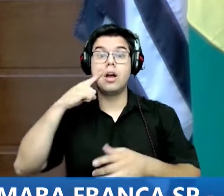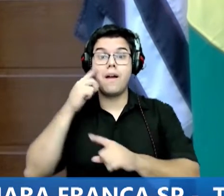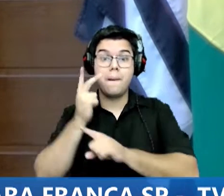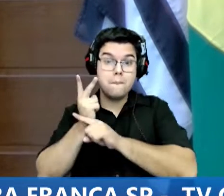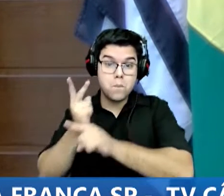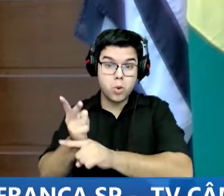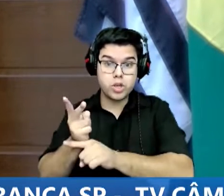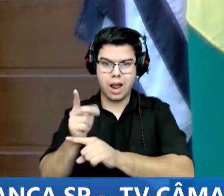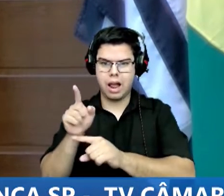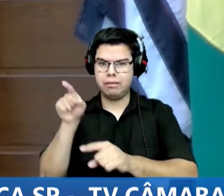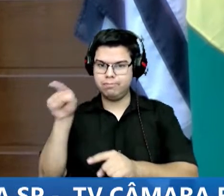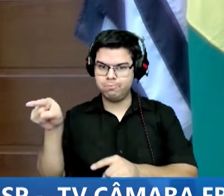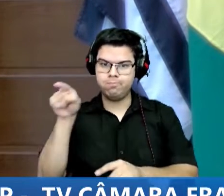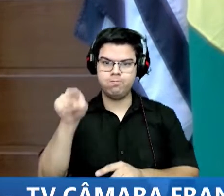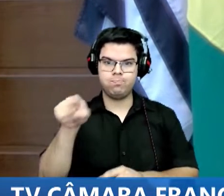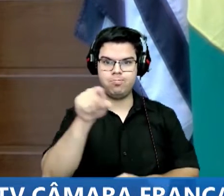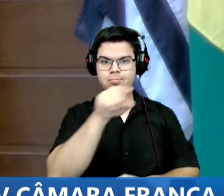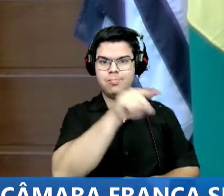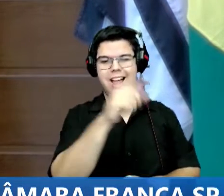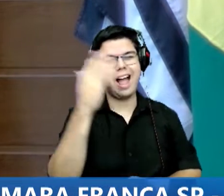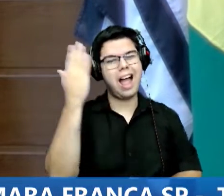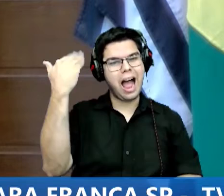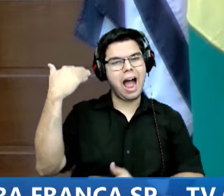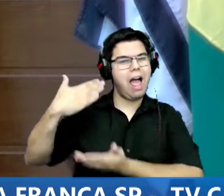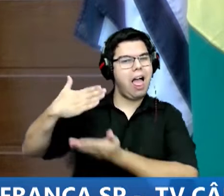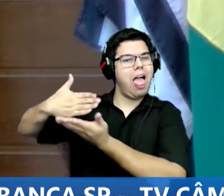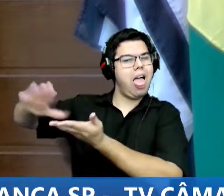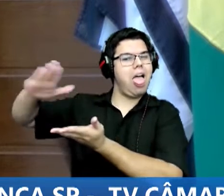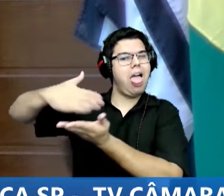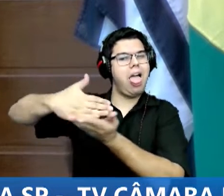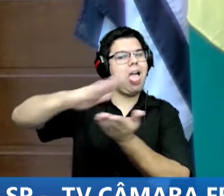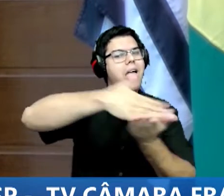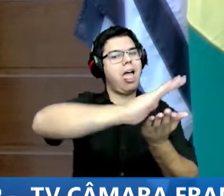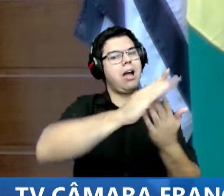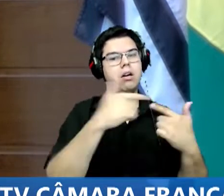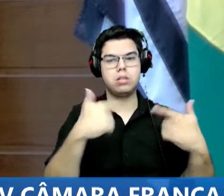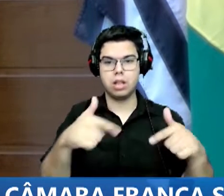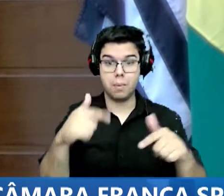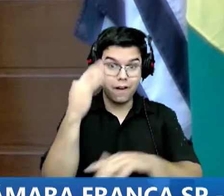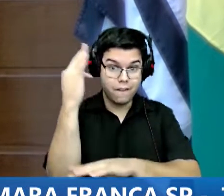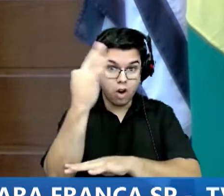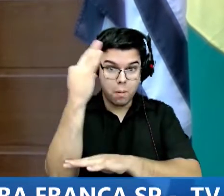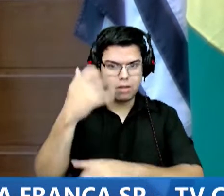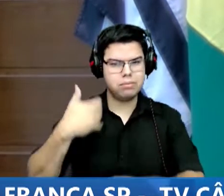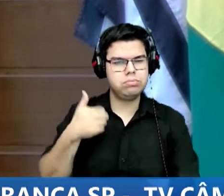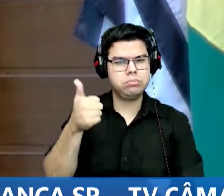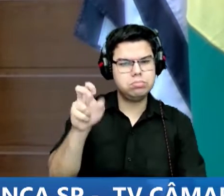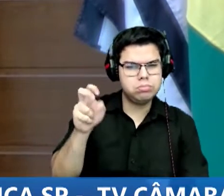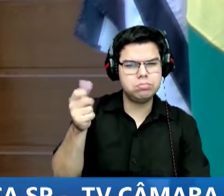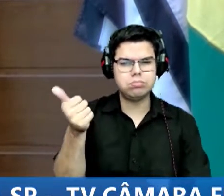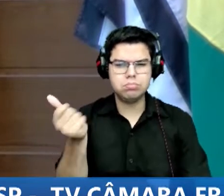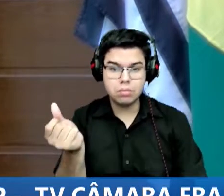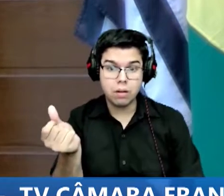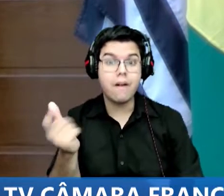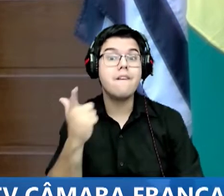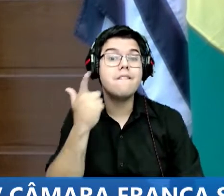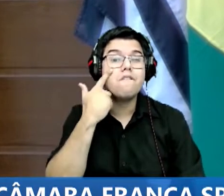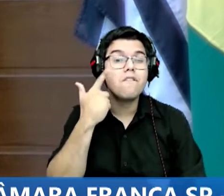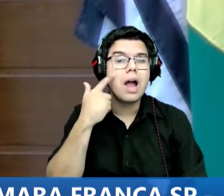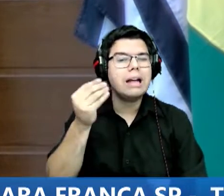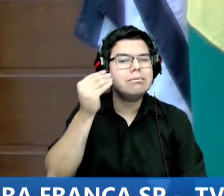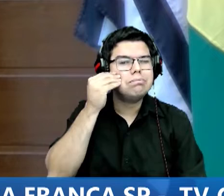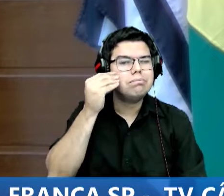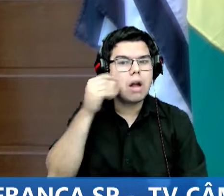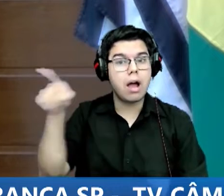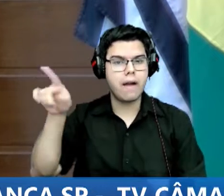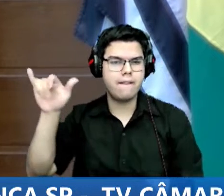já seria descartada para o trabalho formal com 15, 16 anos, possam se qualificar e